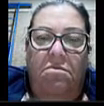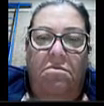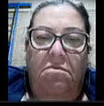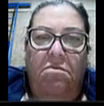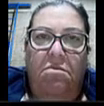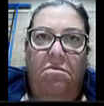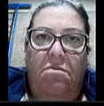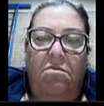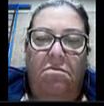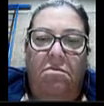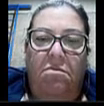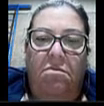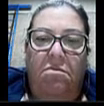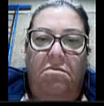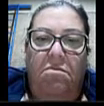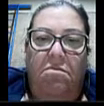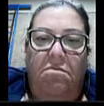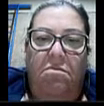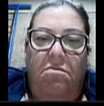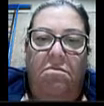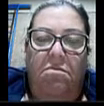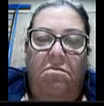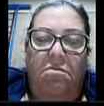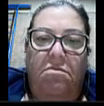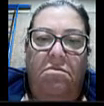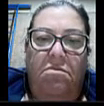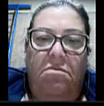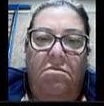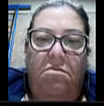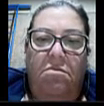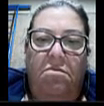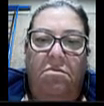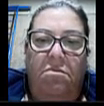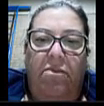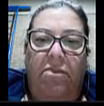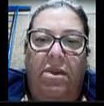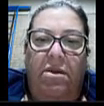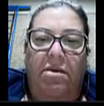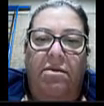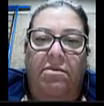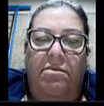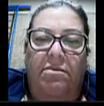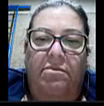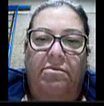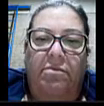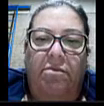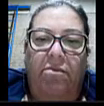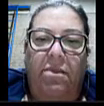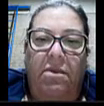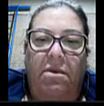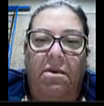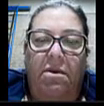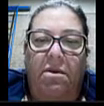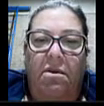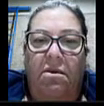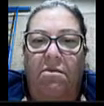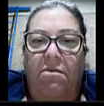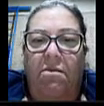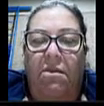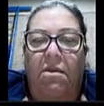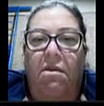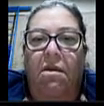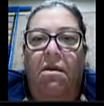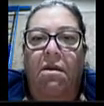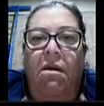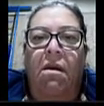pandemia, a gente vê uma necessidade de uma intervenção de até um ano para a gente pensar no diagnóstico. Então, tudo isso precisa ser